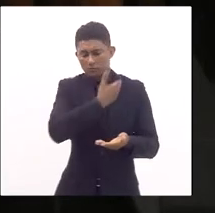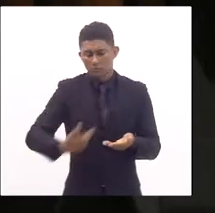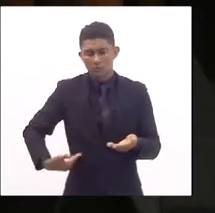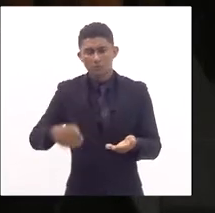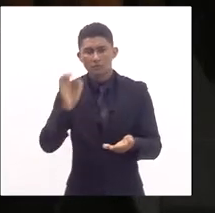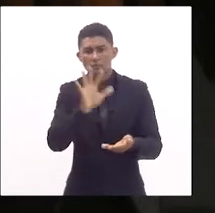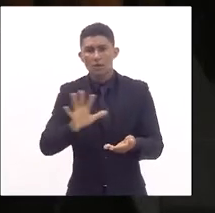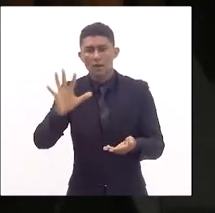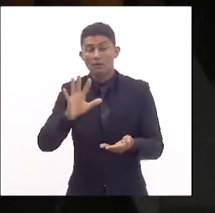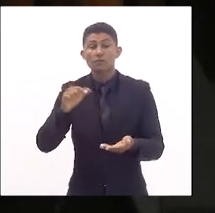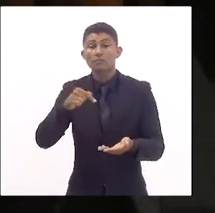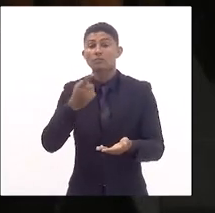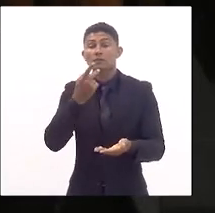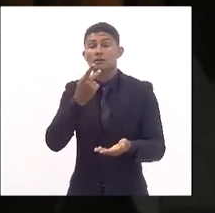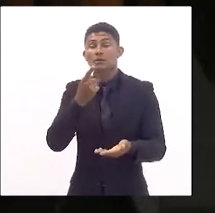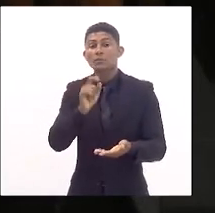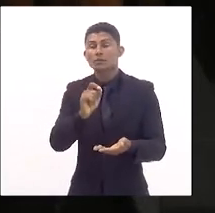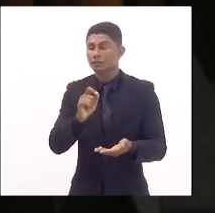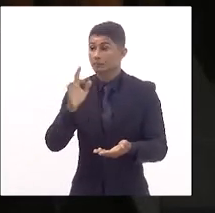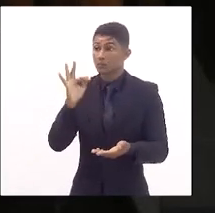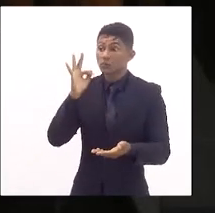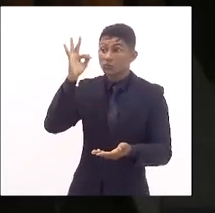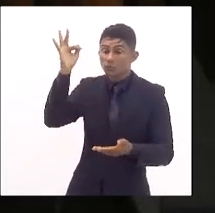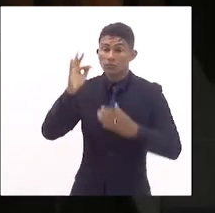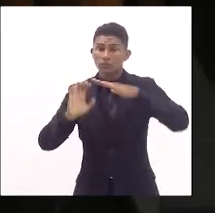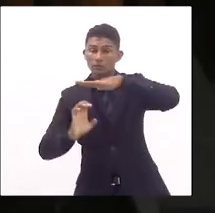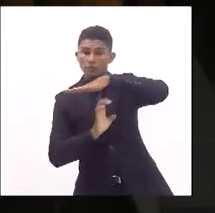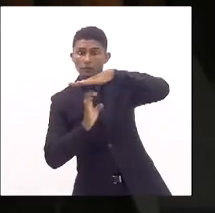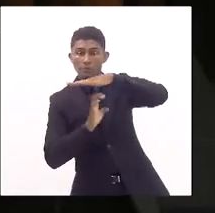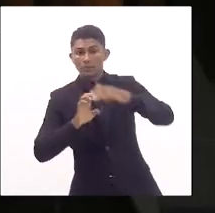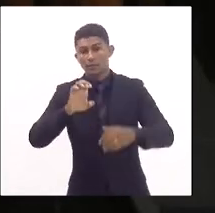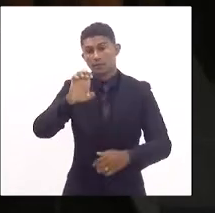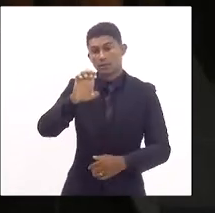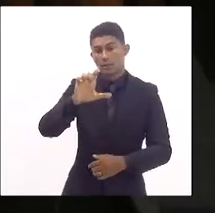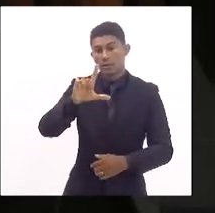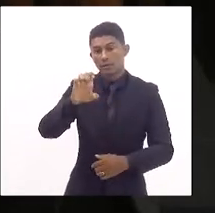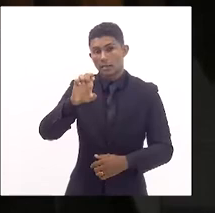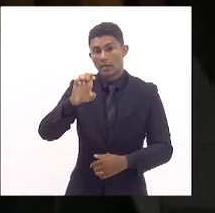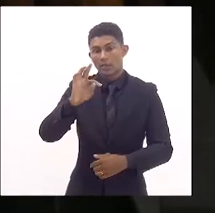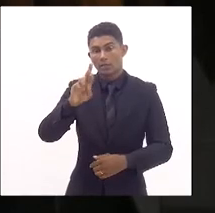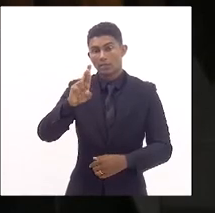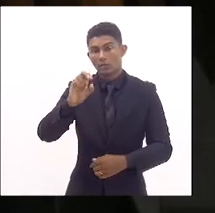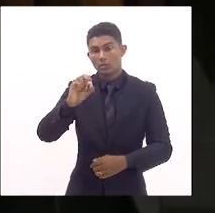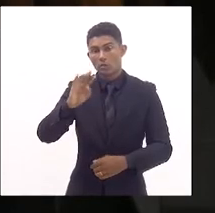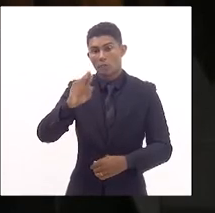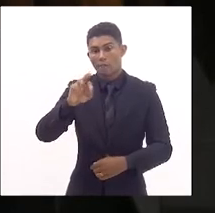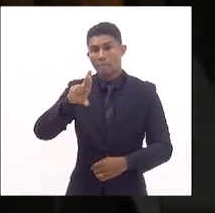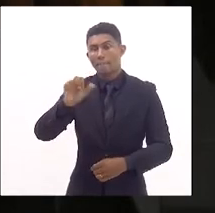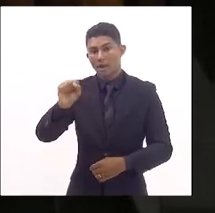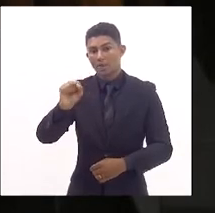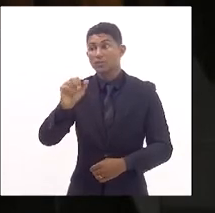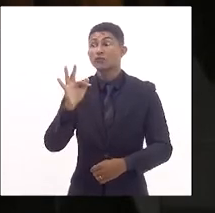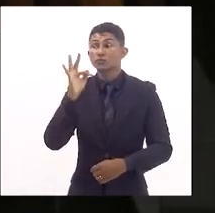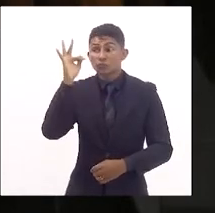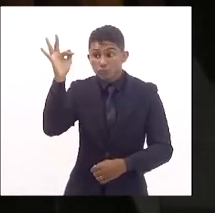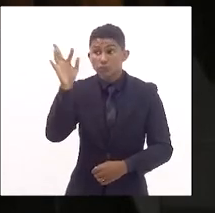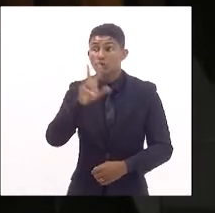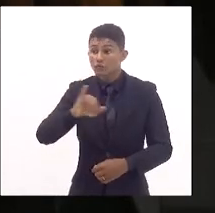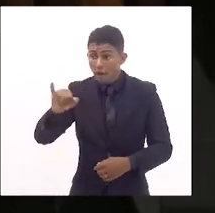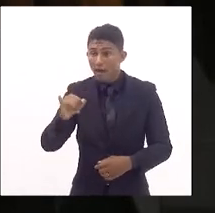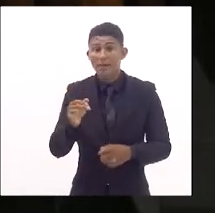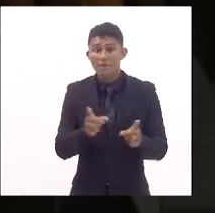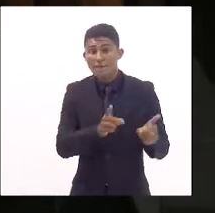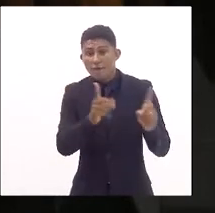privatização da Eletrobras visto que vamos fazer uma Emenda na Constituição primeiro tem que aprovar emenda